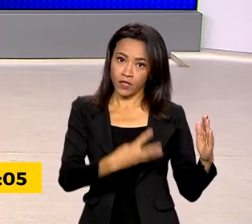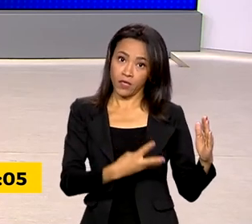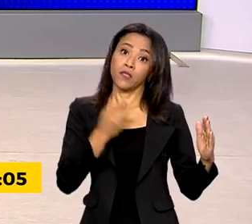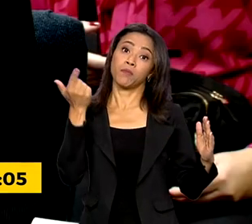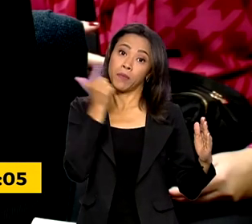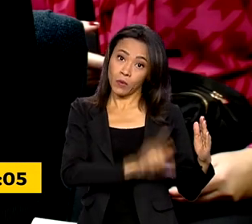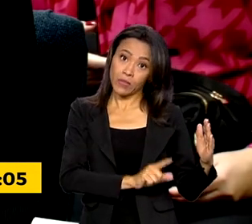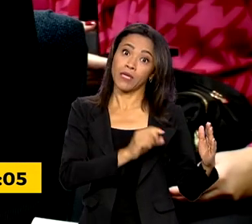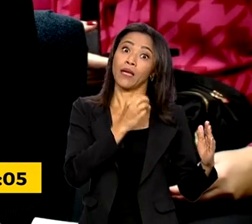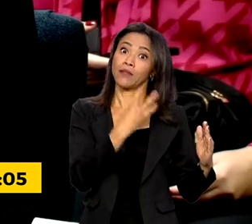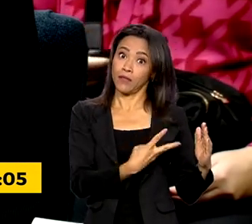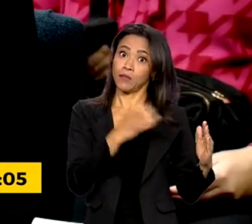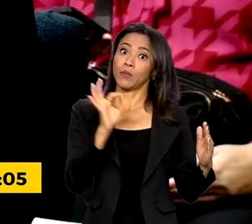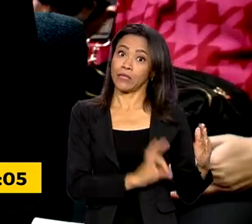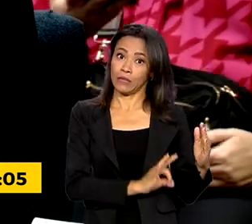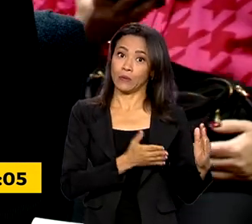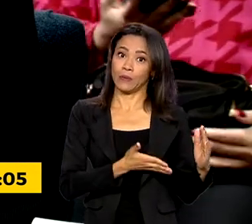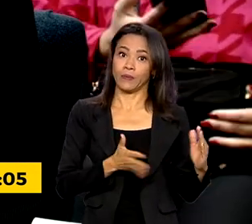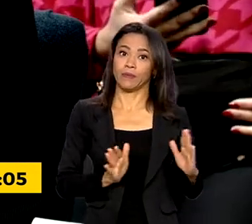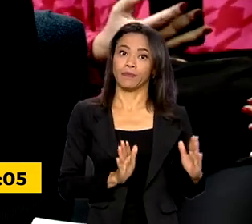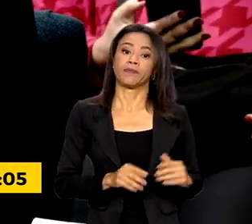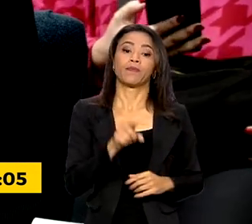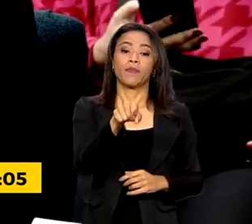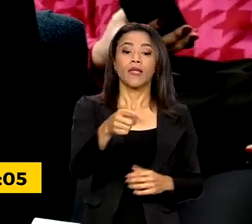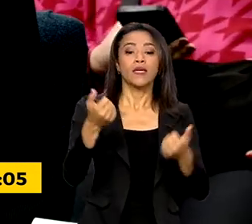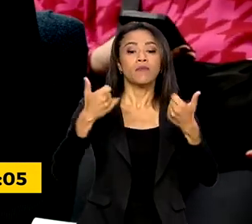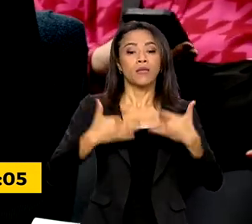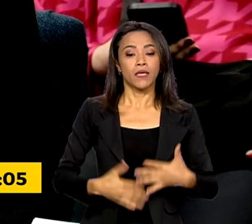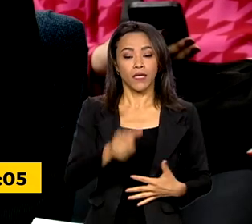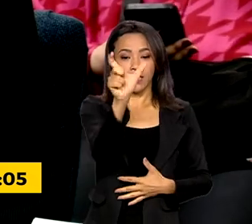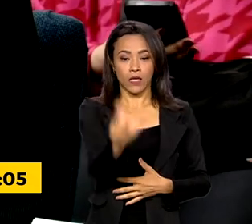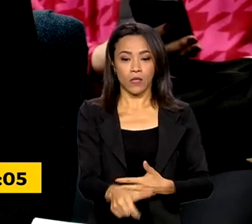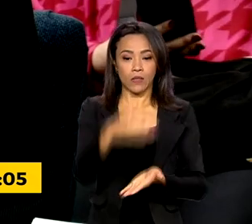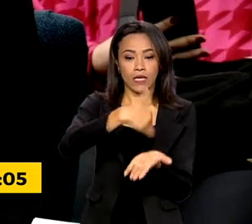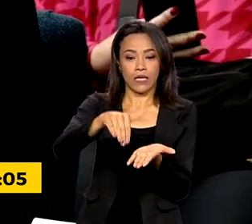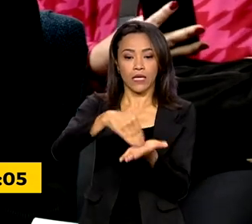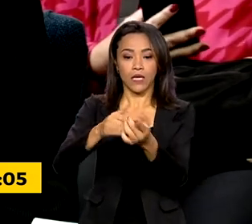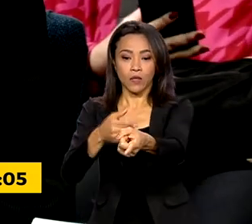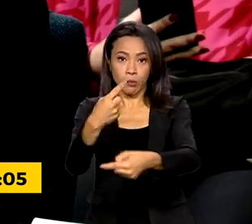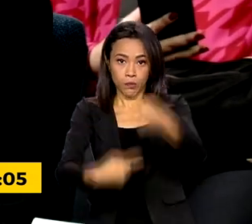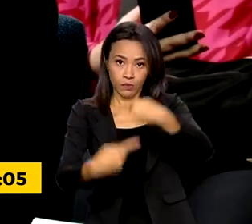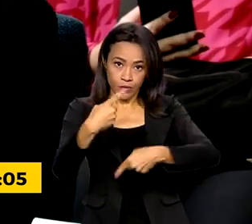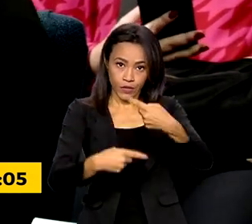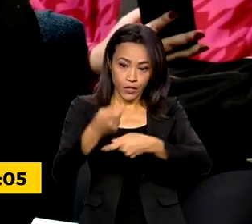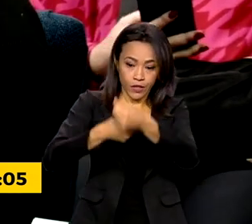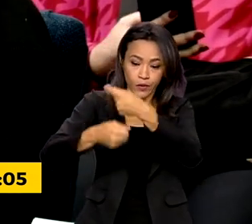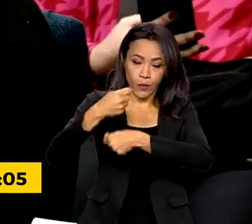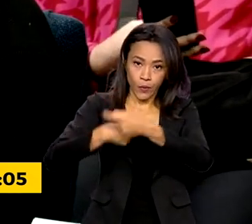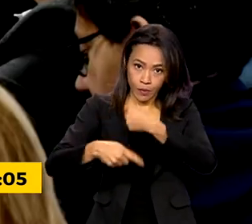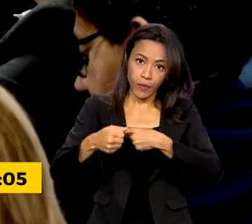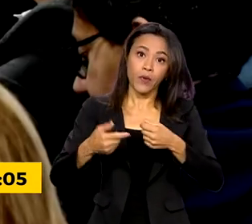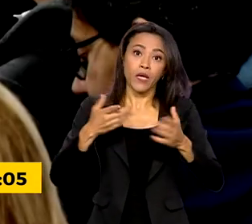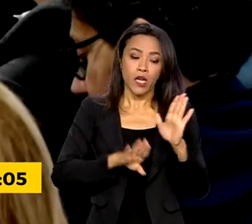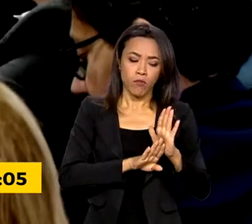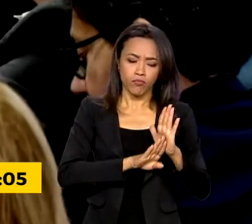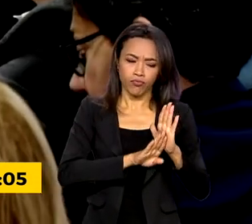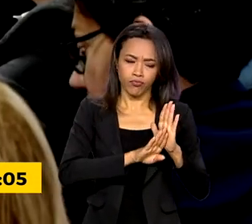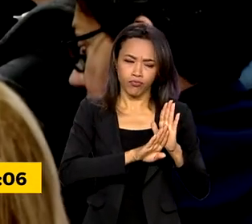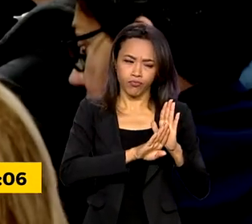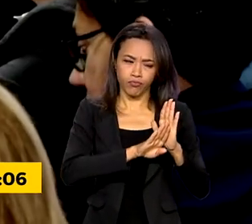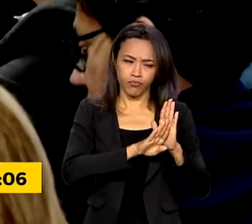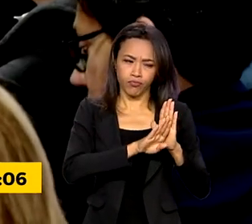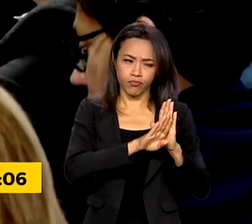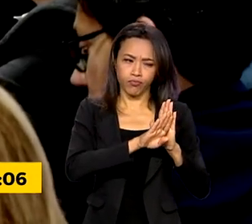3%. De acordo com o secretário de Política Econômica, a projeção para o crescimento neste ano foi revisada